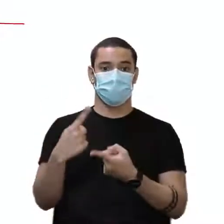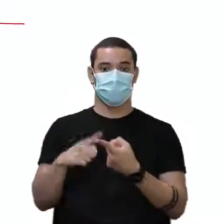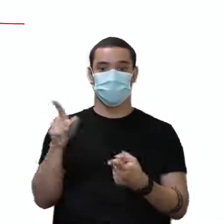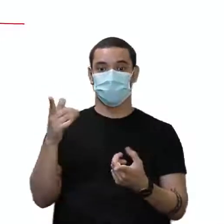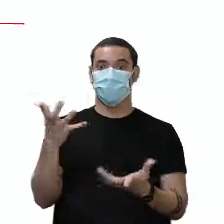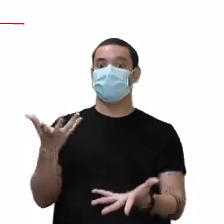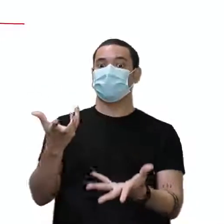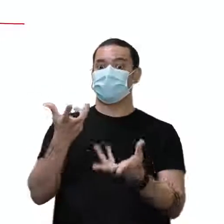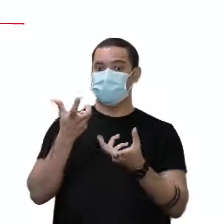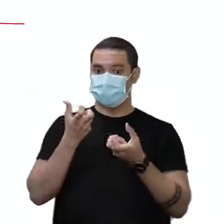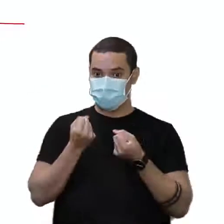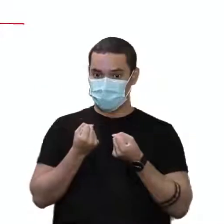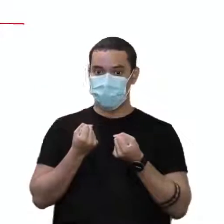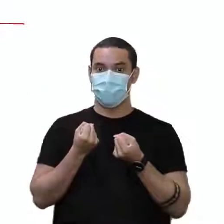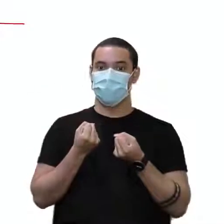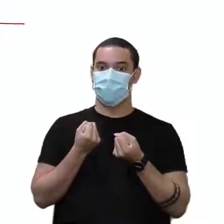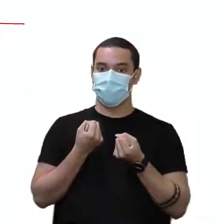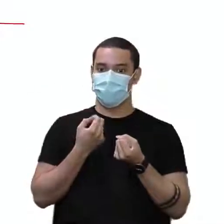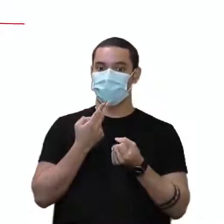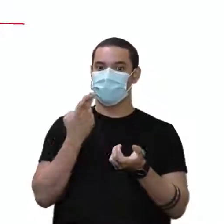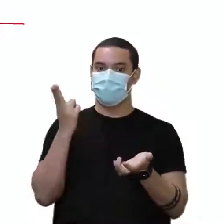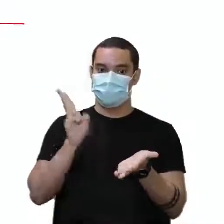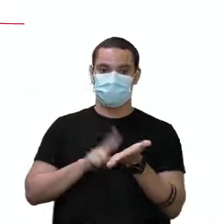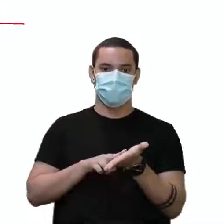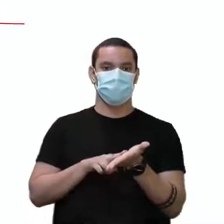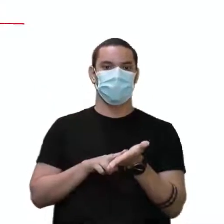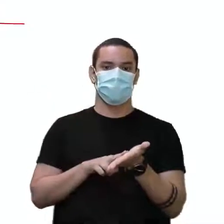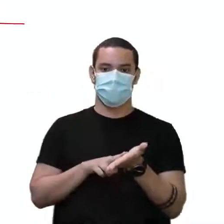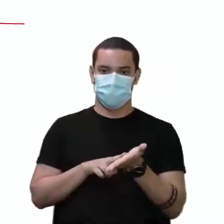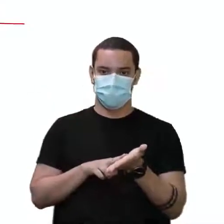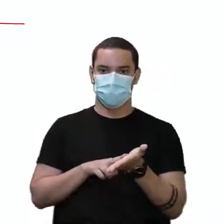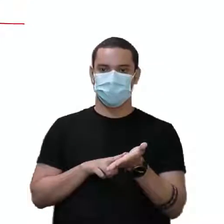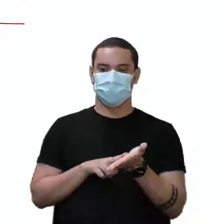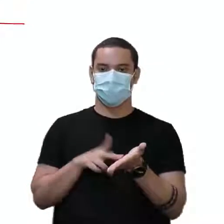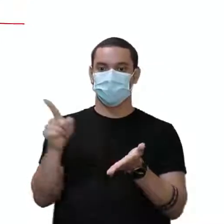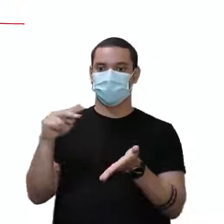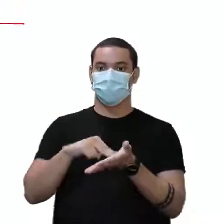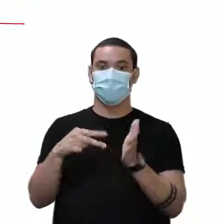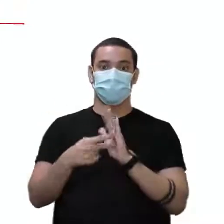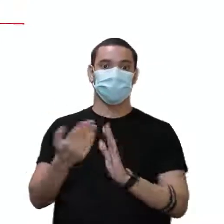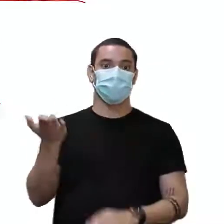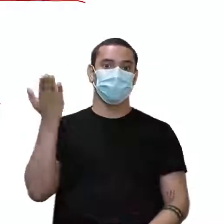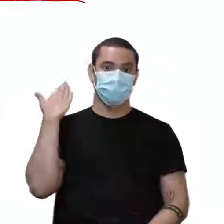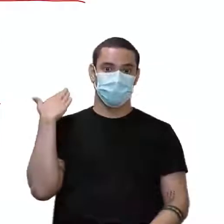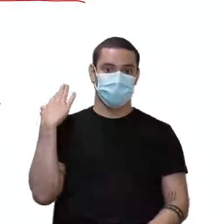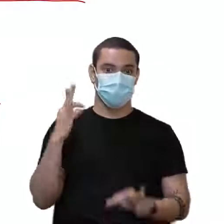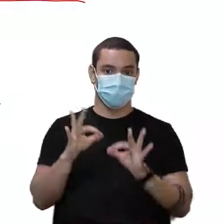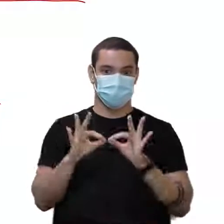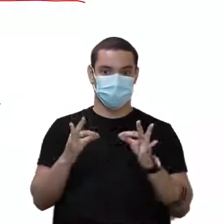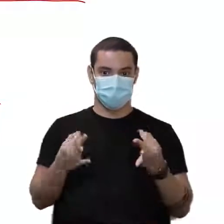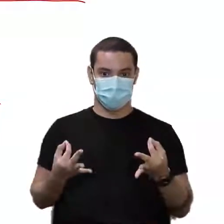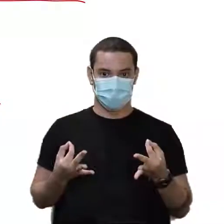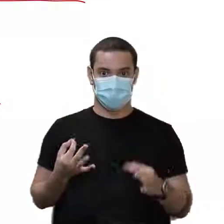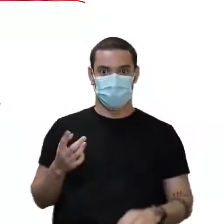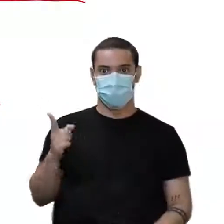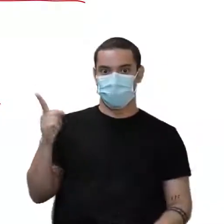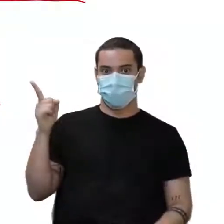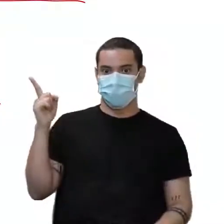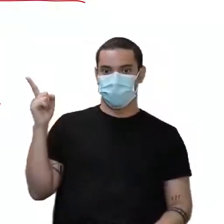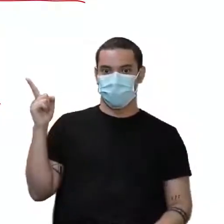ele recebeu. Esse received aqui, ele tá no passado simples. Esse